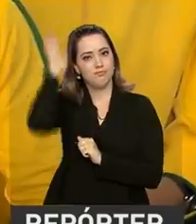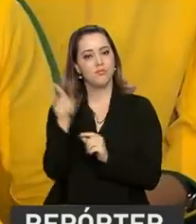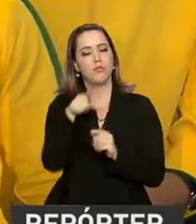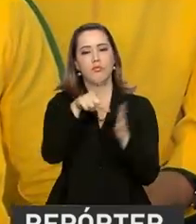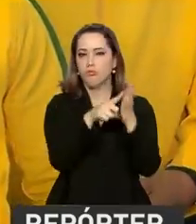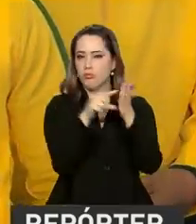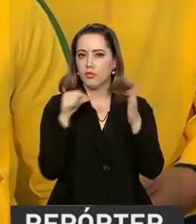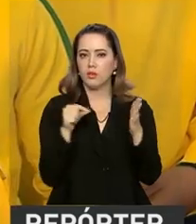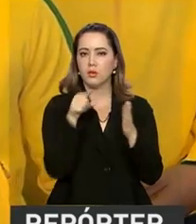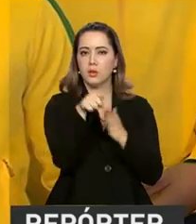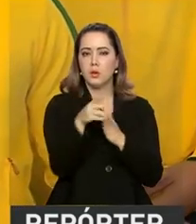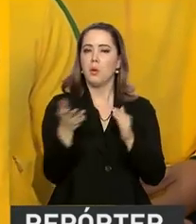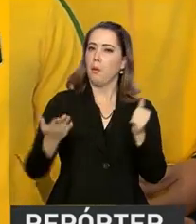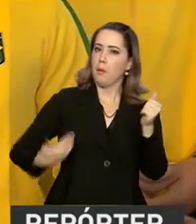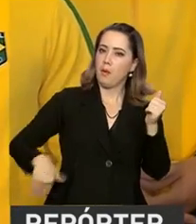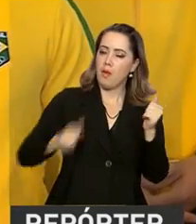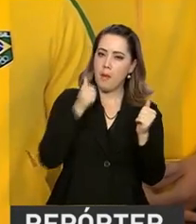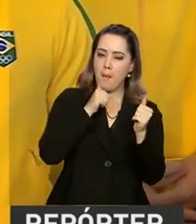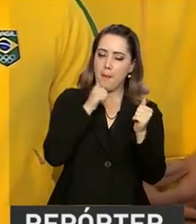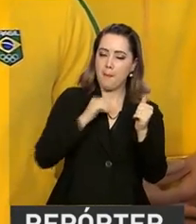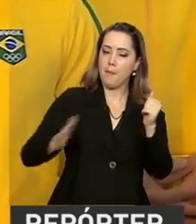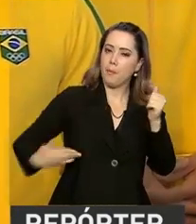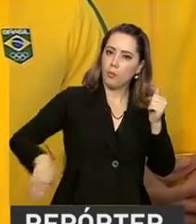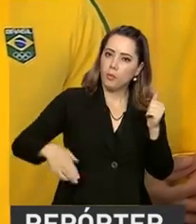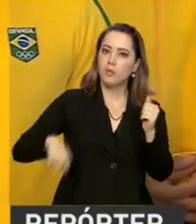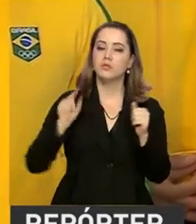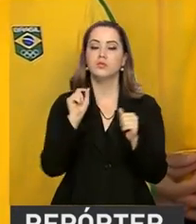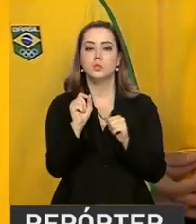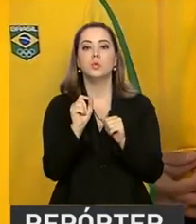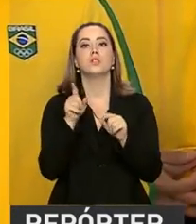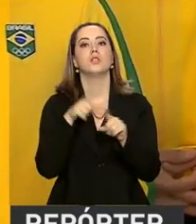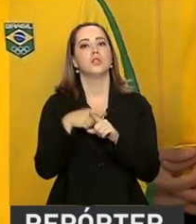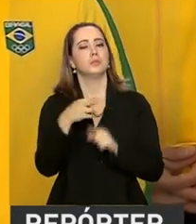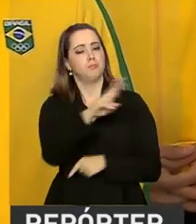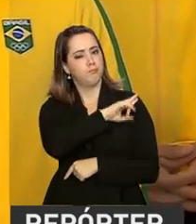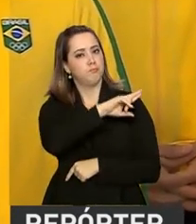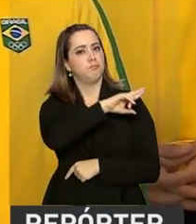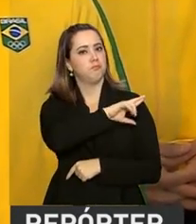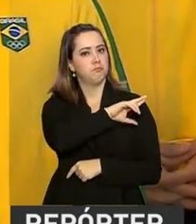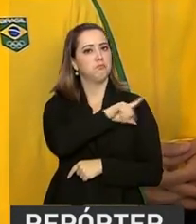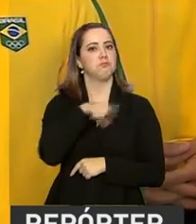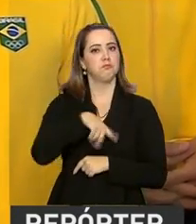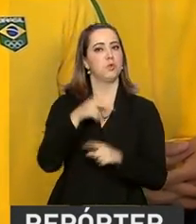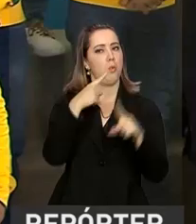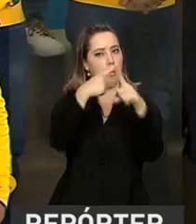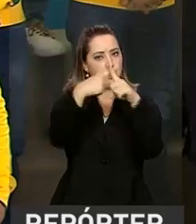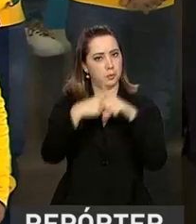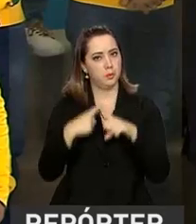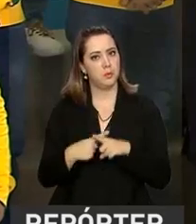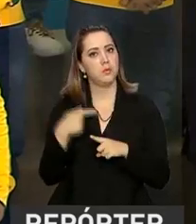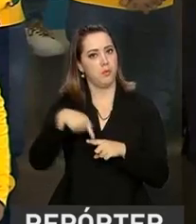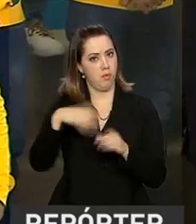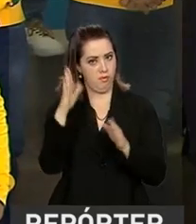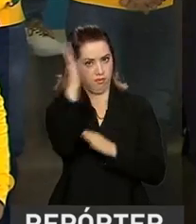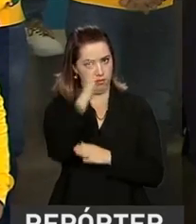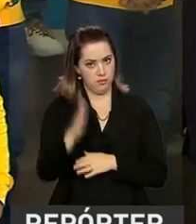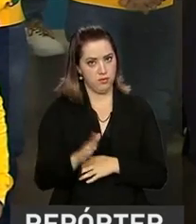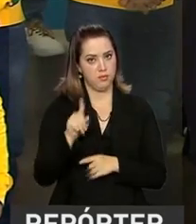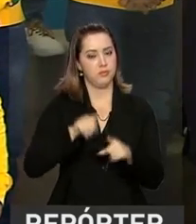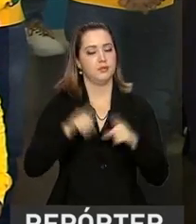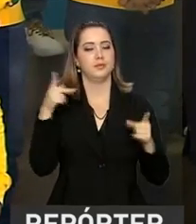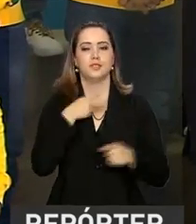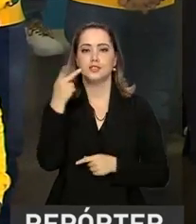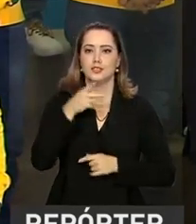a Lara, do nado sincronizado, lembrou da responsabilidade de disputar em casa, mas disse que esse também